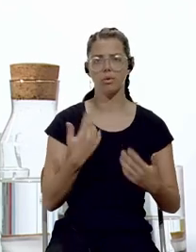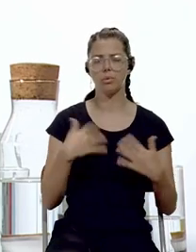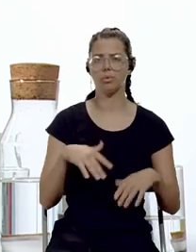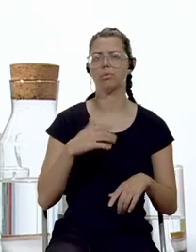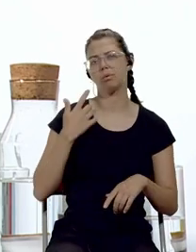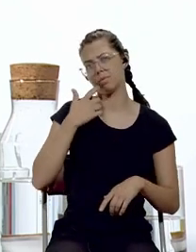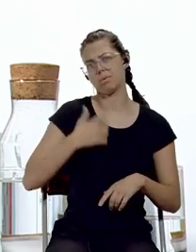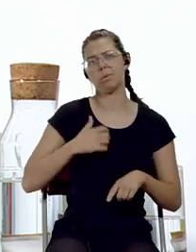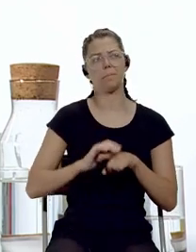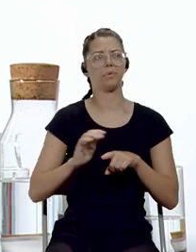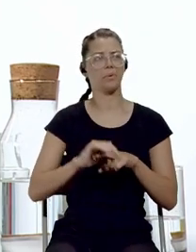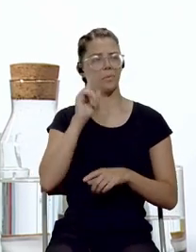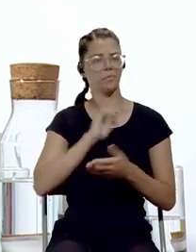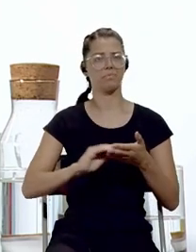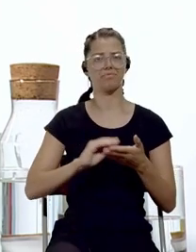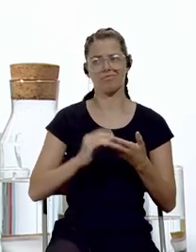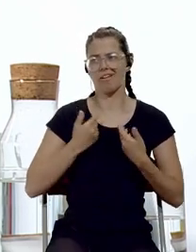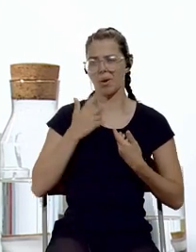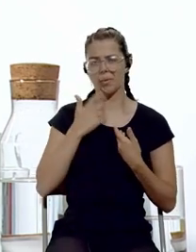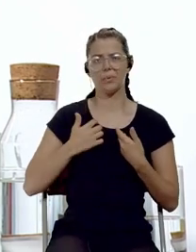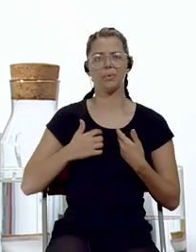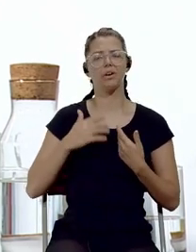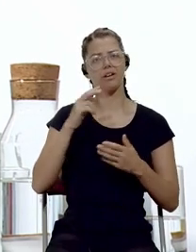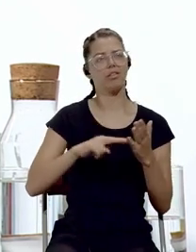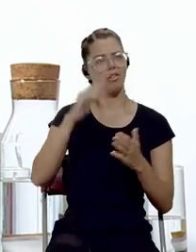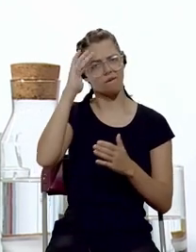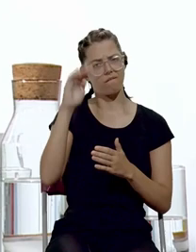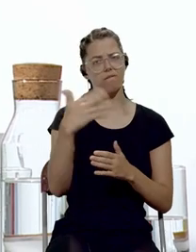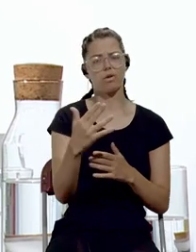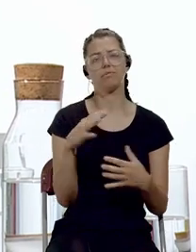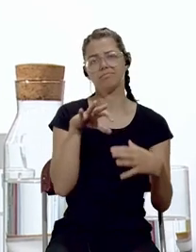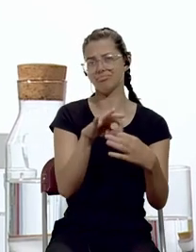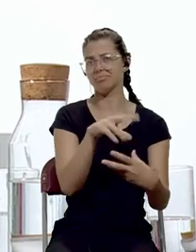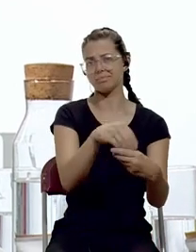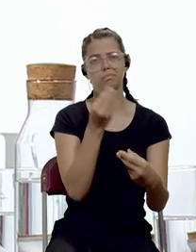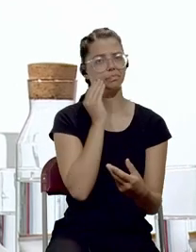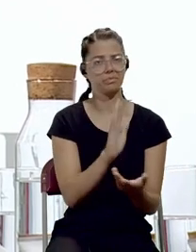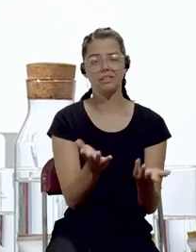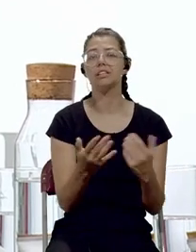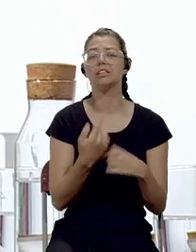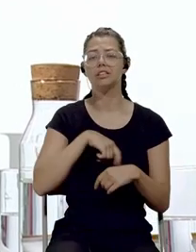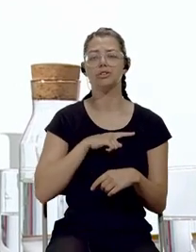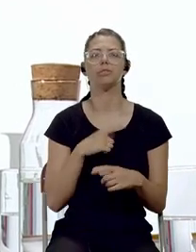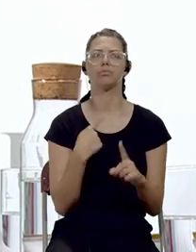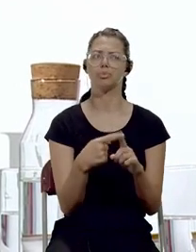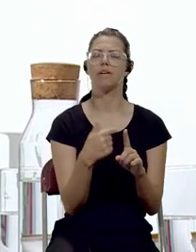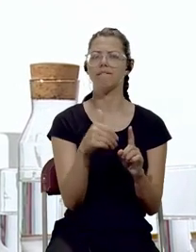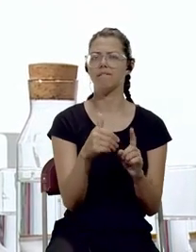privilégio neste momento ser uma mulher escritora, e acho que o futuro da literatura passa por aí, e acho que nós todos vamos